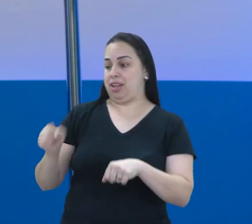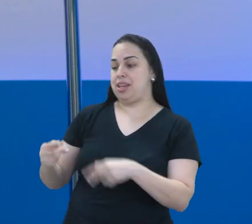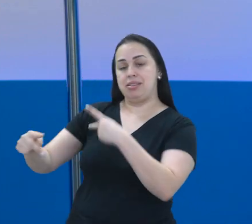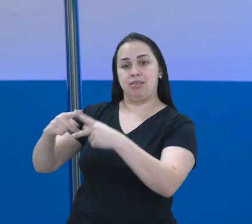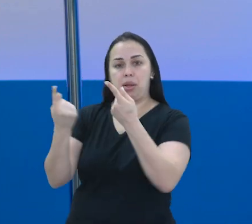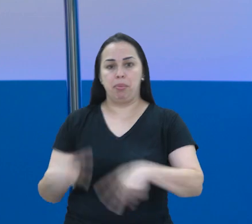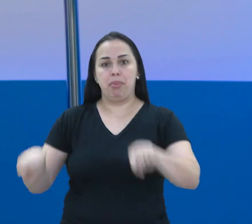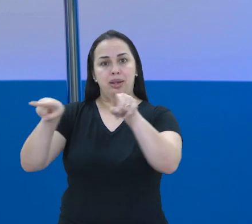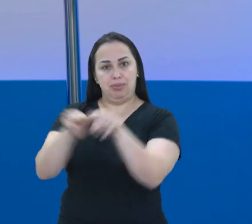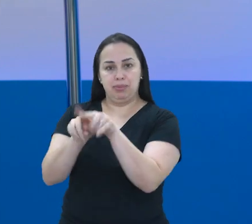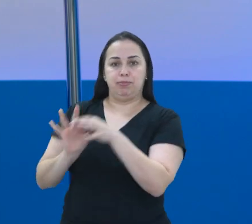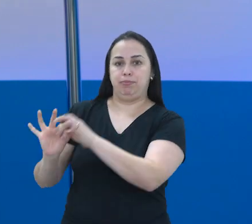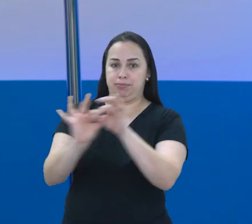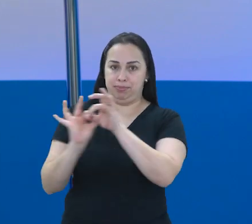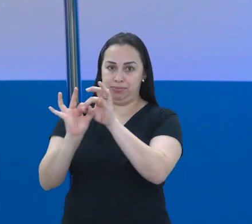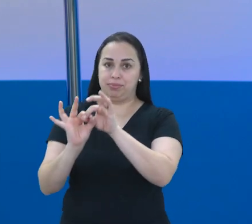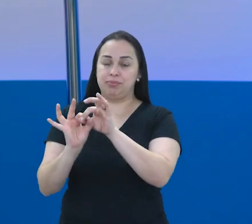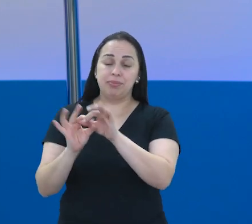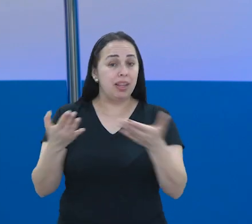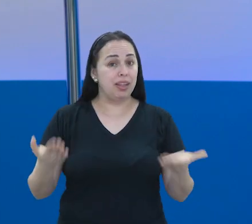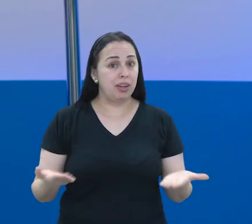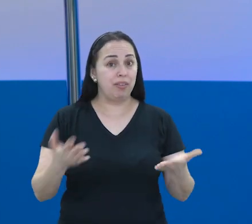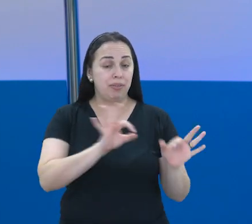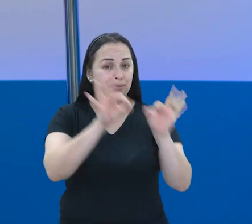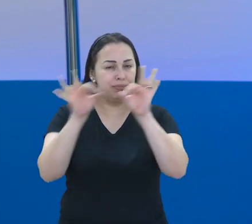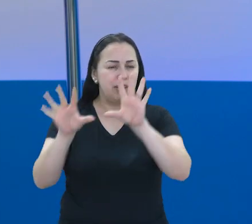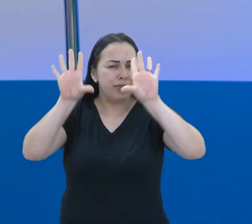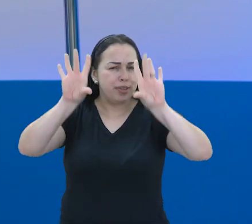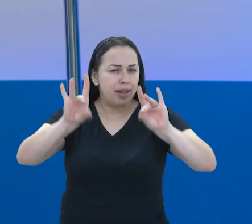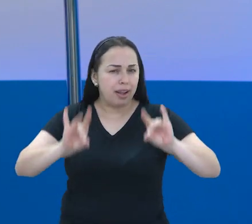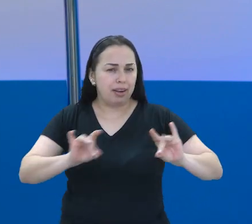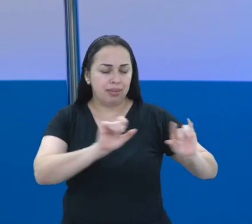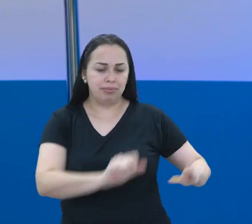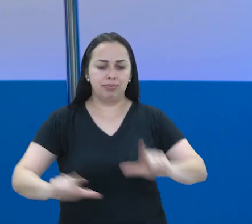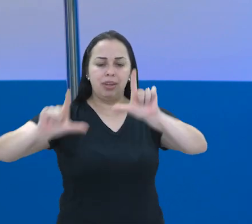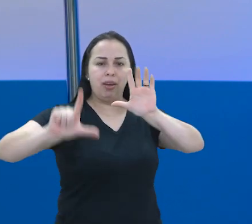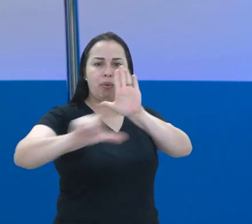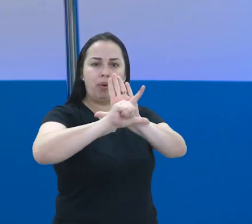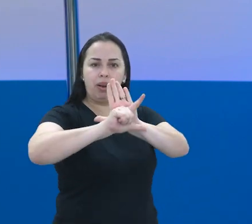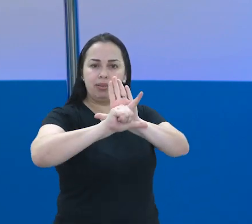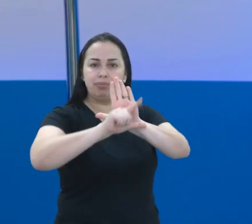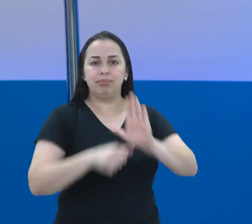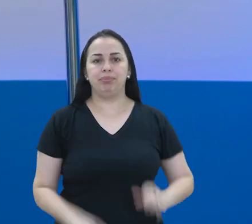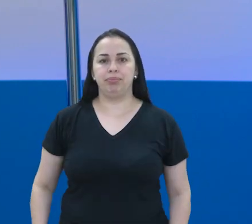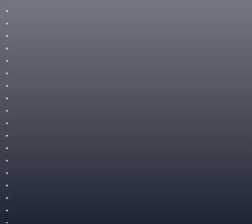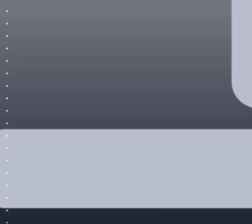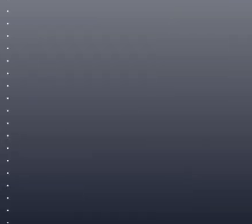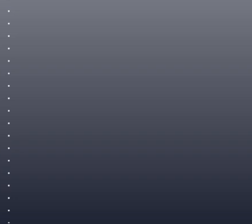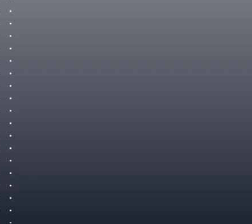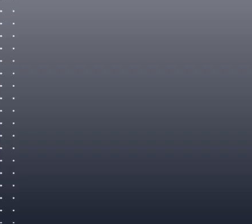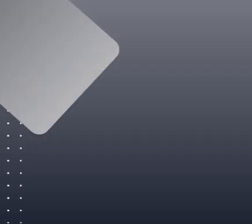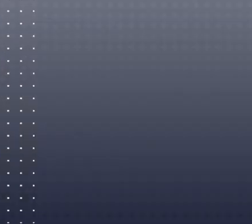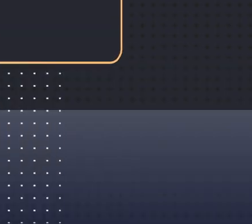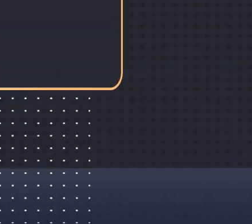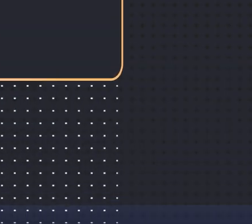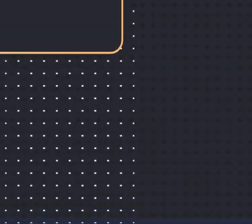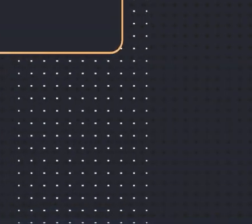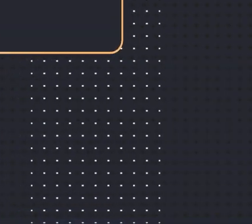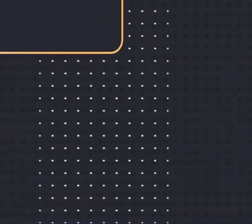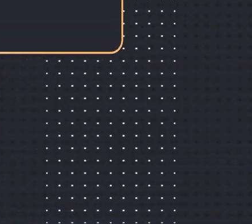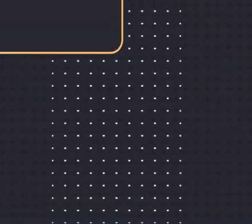conjunta entre os municípios de São José e Monteiro Lobato. A gente confere os detalhes no quadro Agora é Lei.